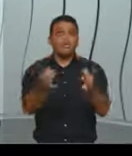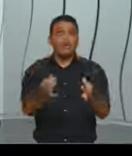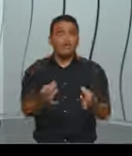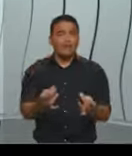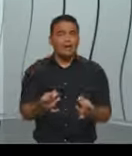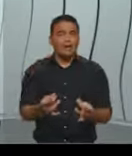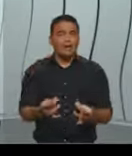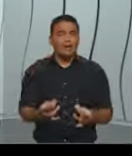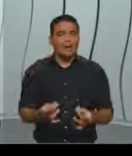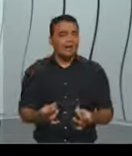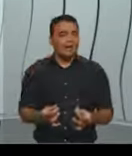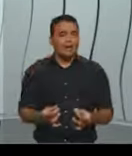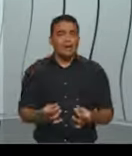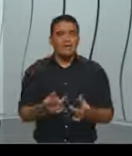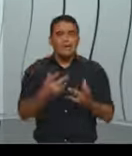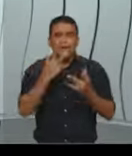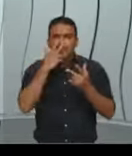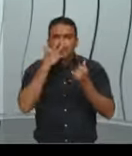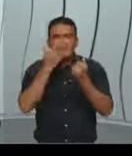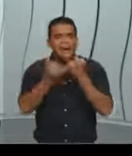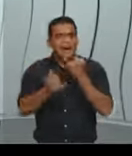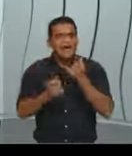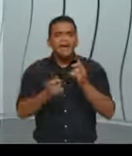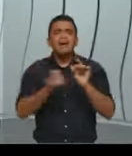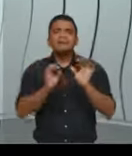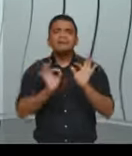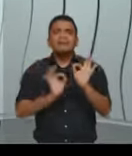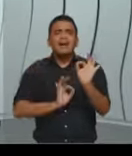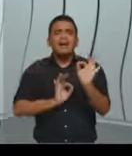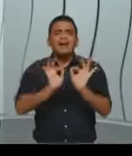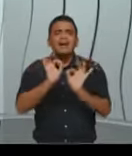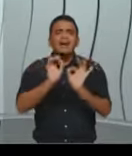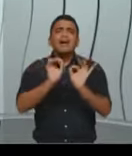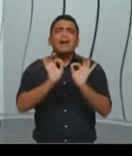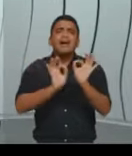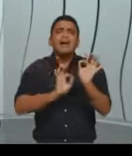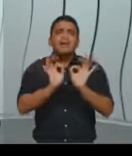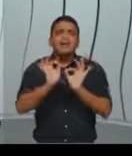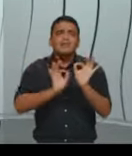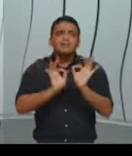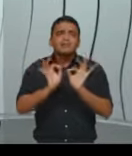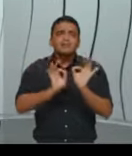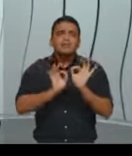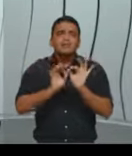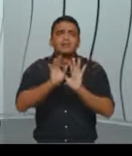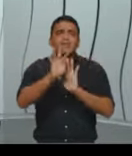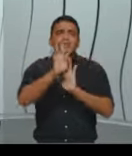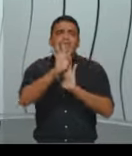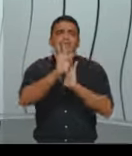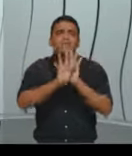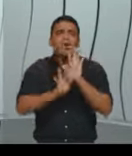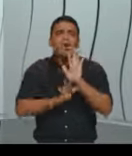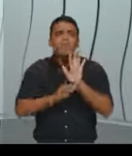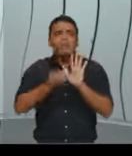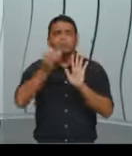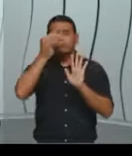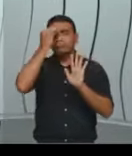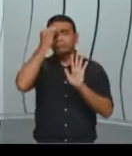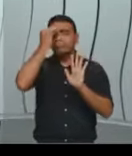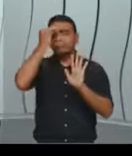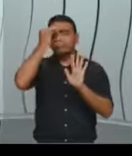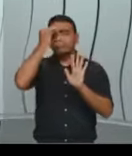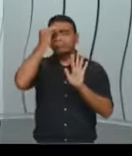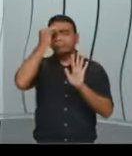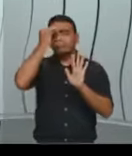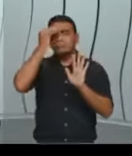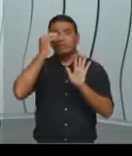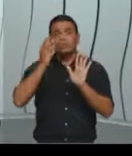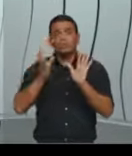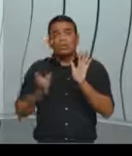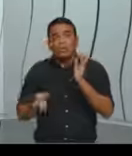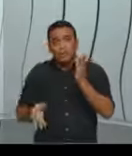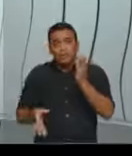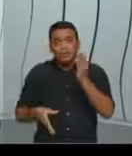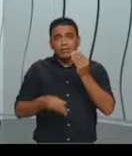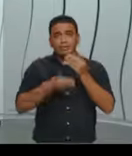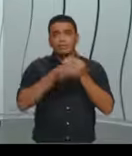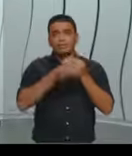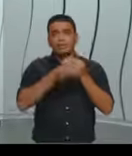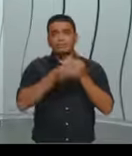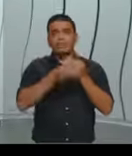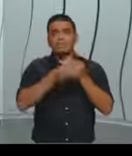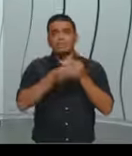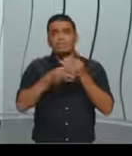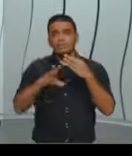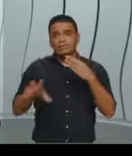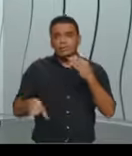a mesma coisa do arranjo. Você teria que guardar a fórmula do arranjo, por exemplo. Porque olha só, eu só acrescentei aqui